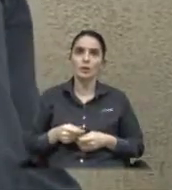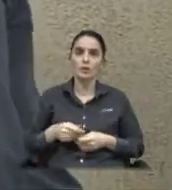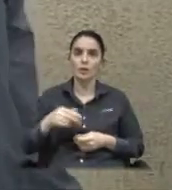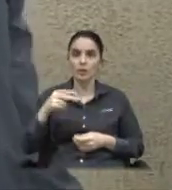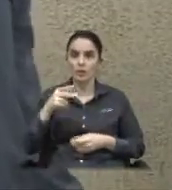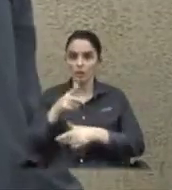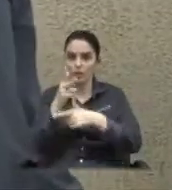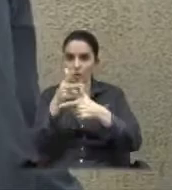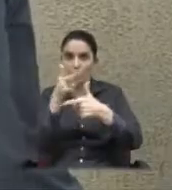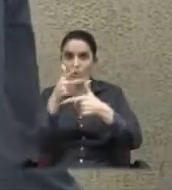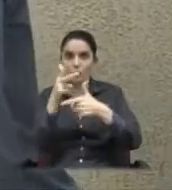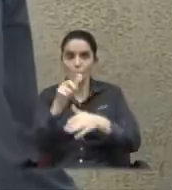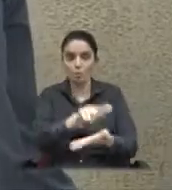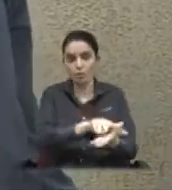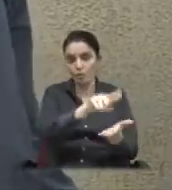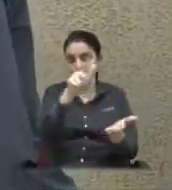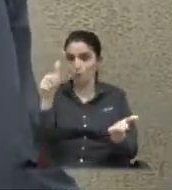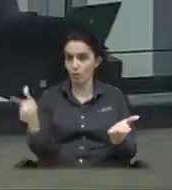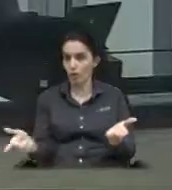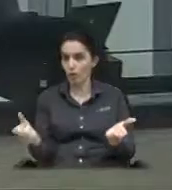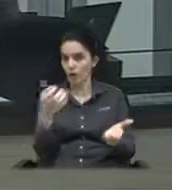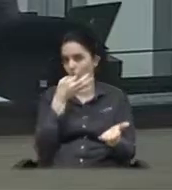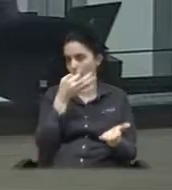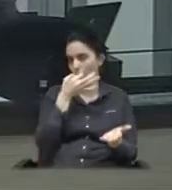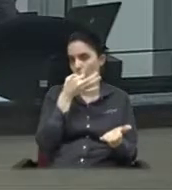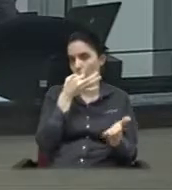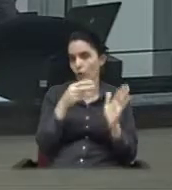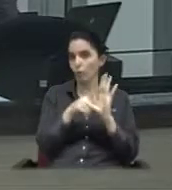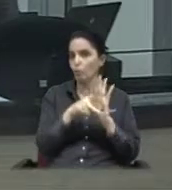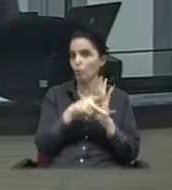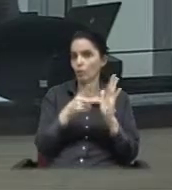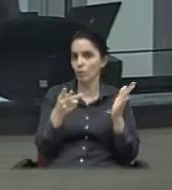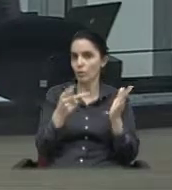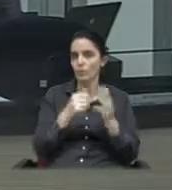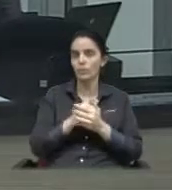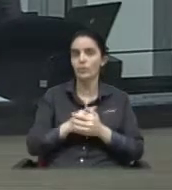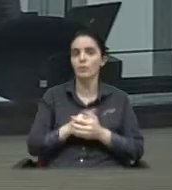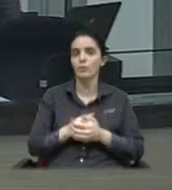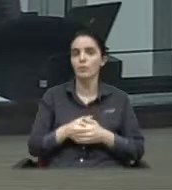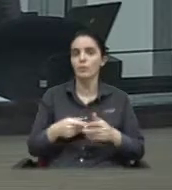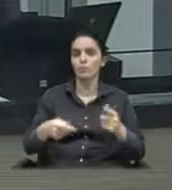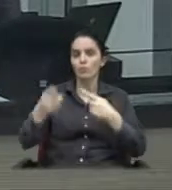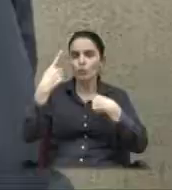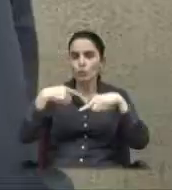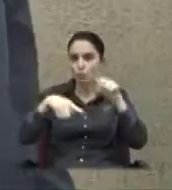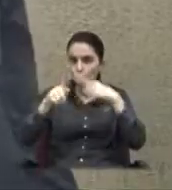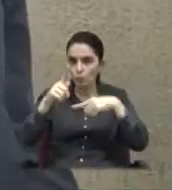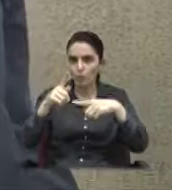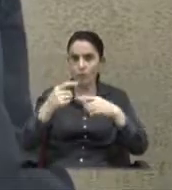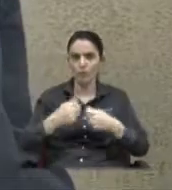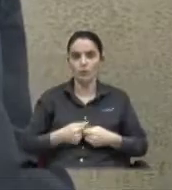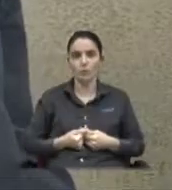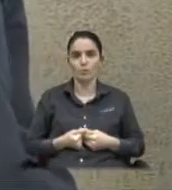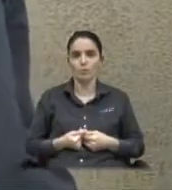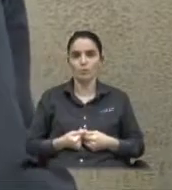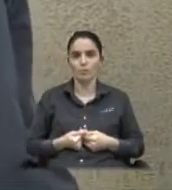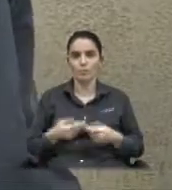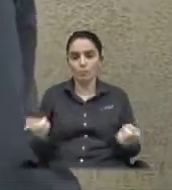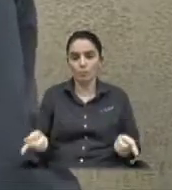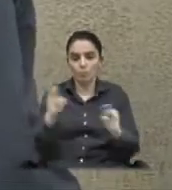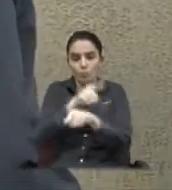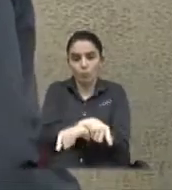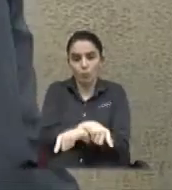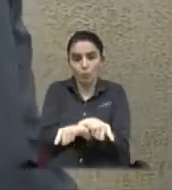tendenciosa, é por causa disso. Que todo mundo noticia quando acontece alguma coisa. Se fosse o inverso, se fosse ao contrário. Então, só queria